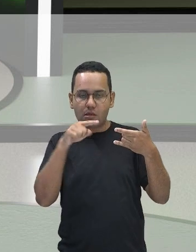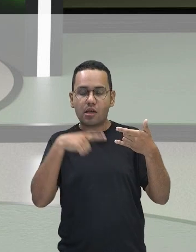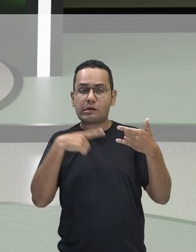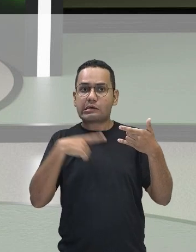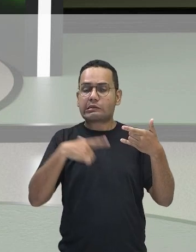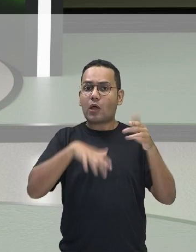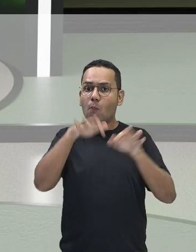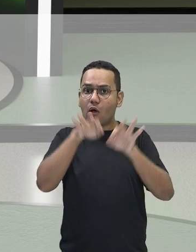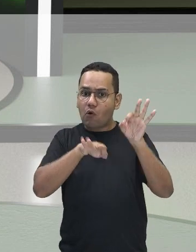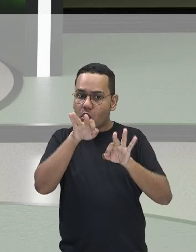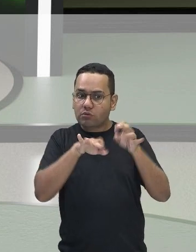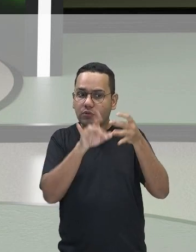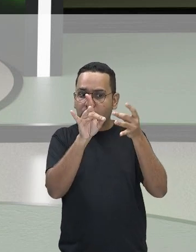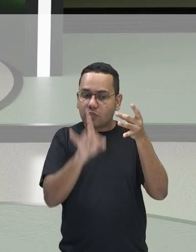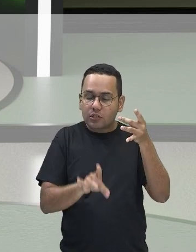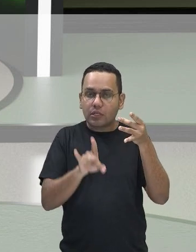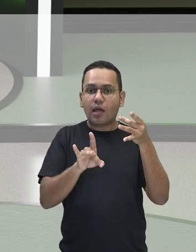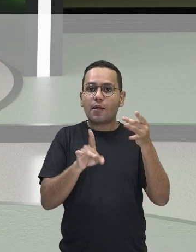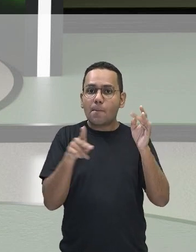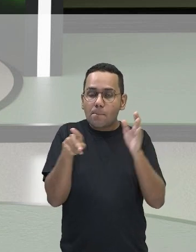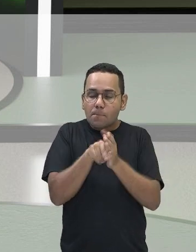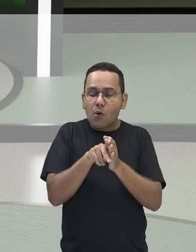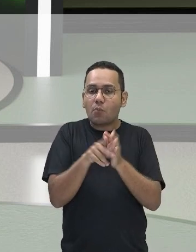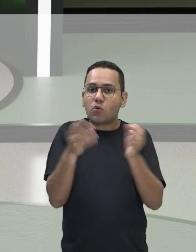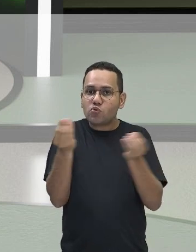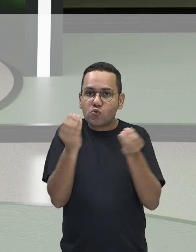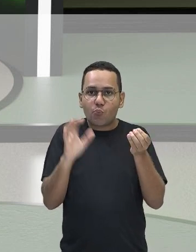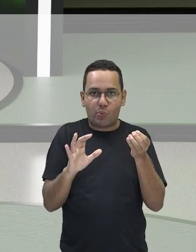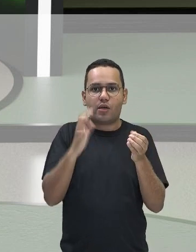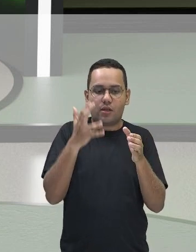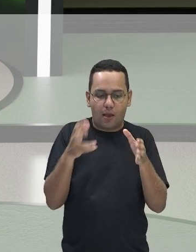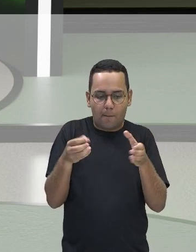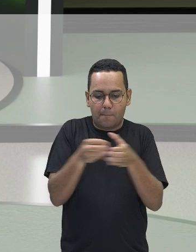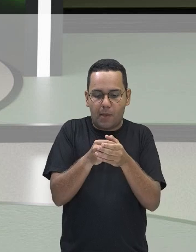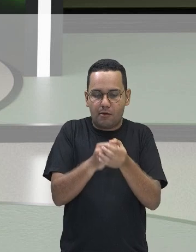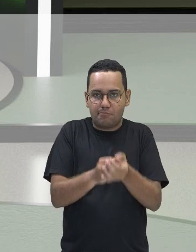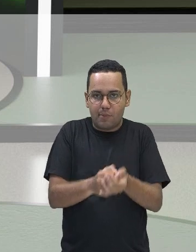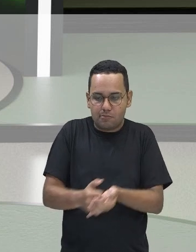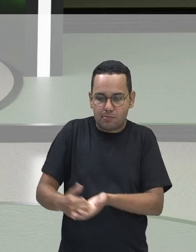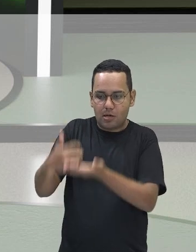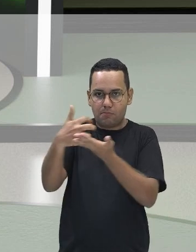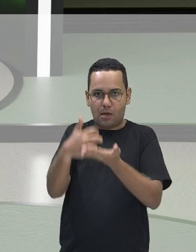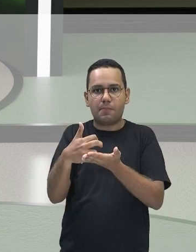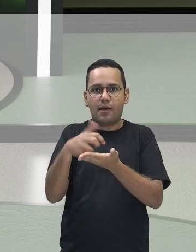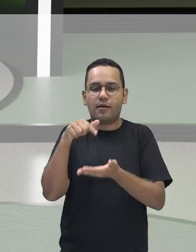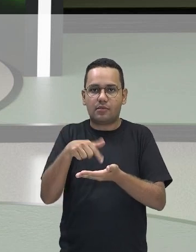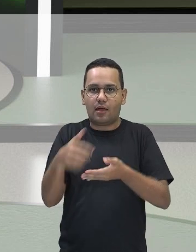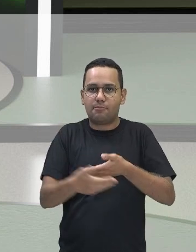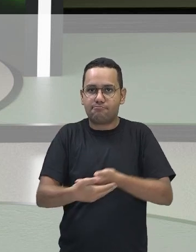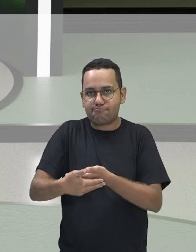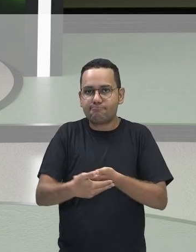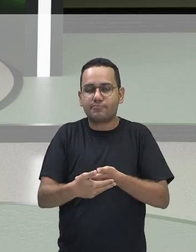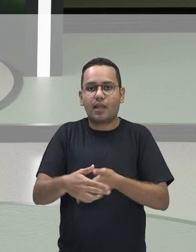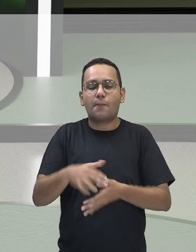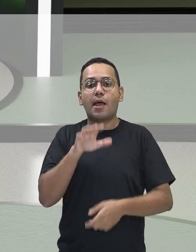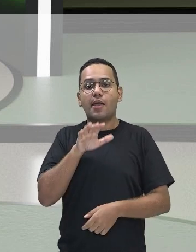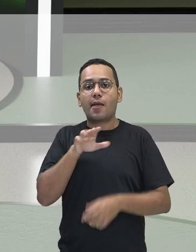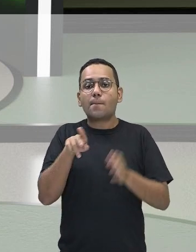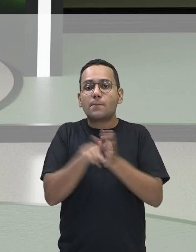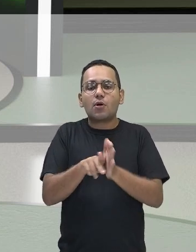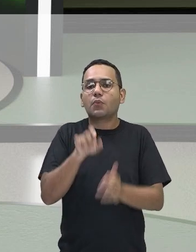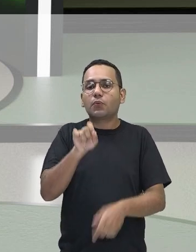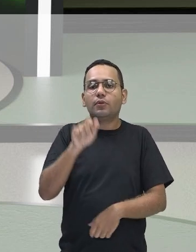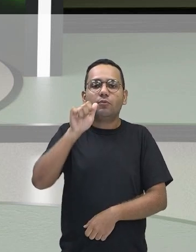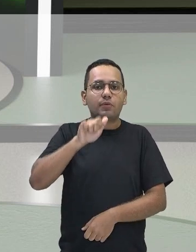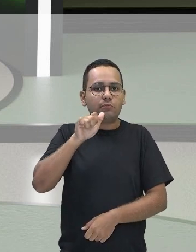preparação de um novo ser vivo, de um novo ser humano, que, claro, nós estamos falando aqui do sistema reprodutor feminino.